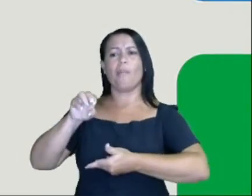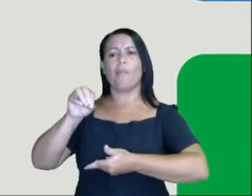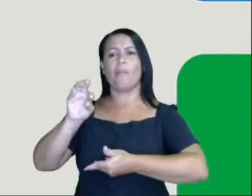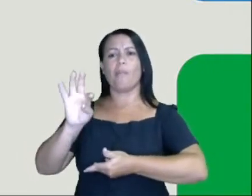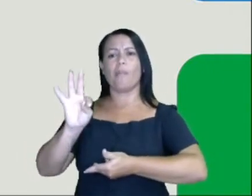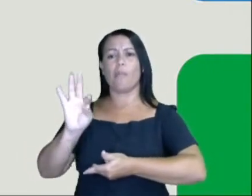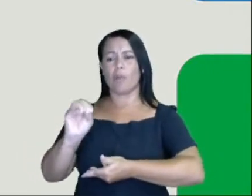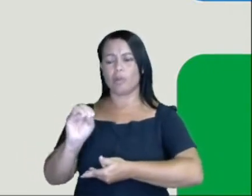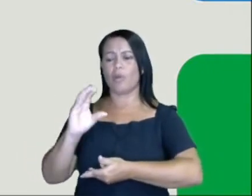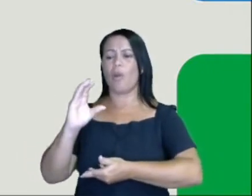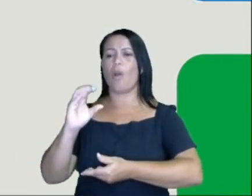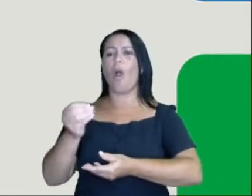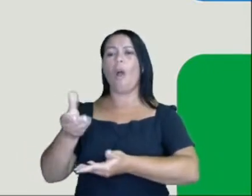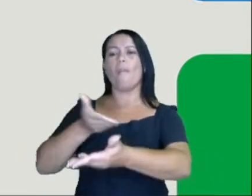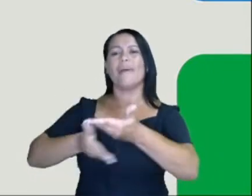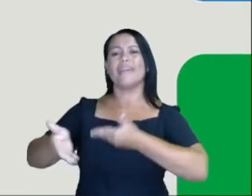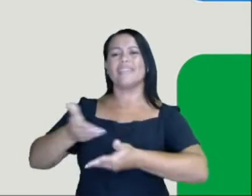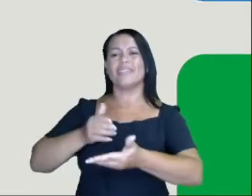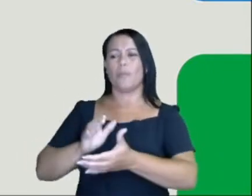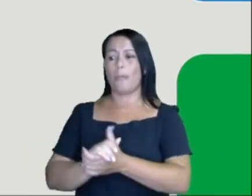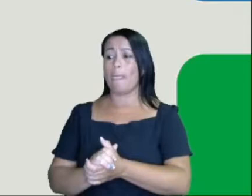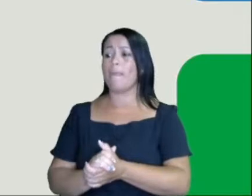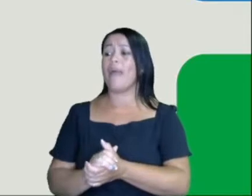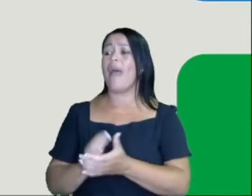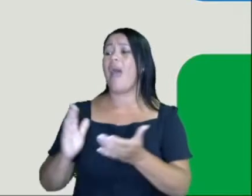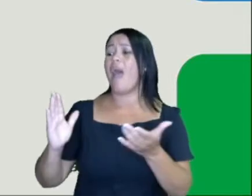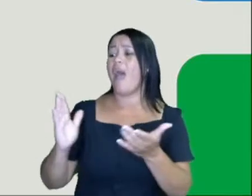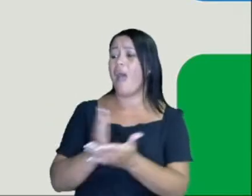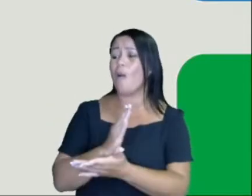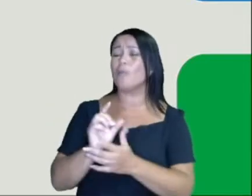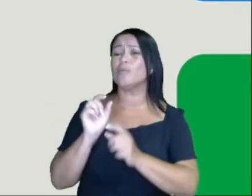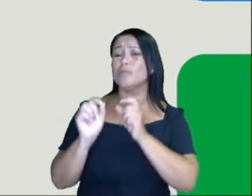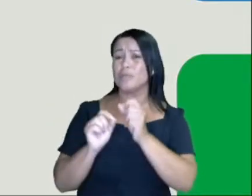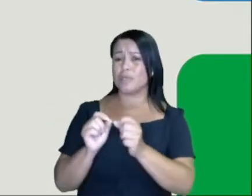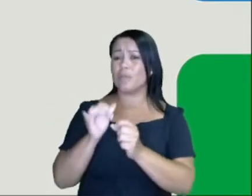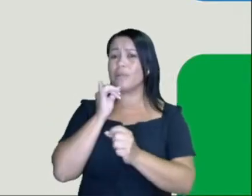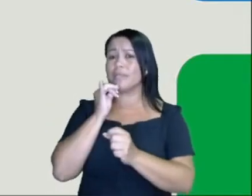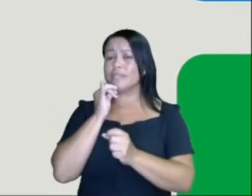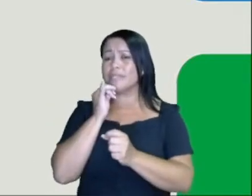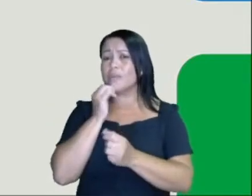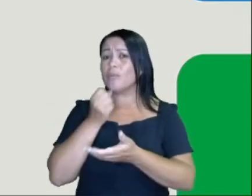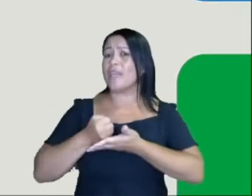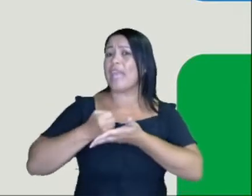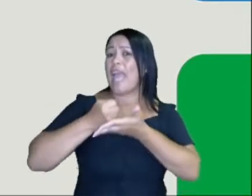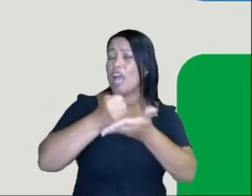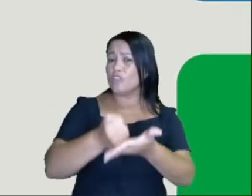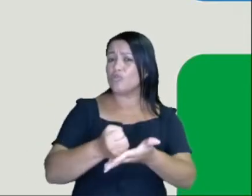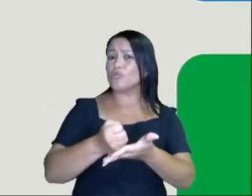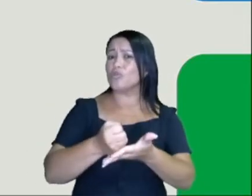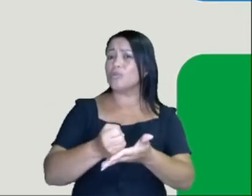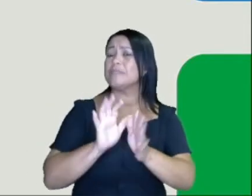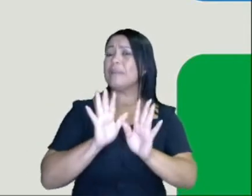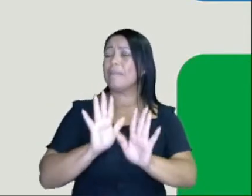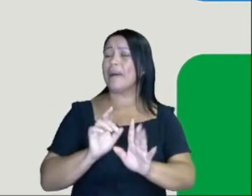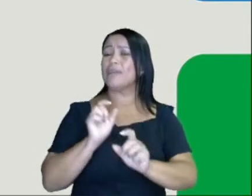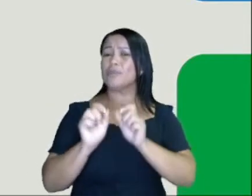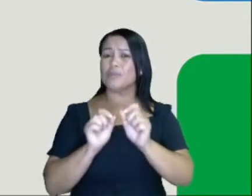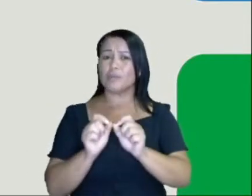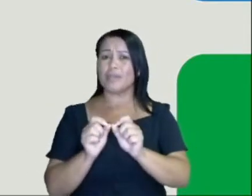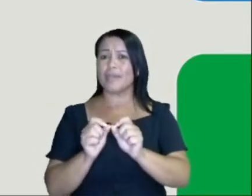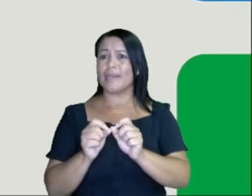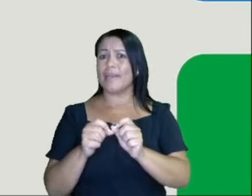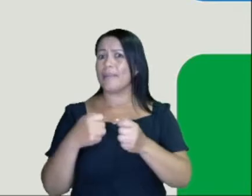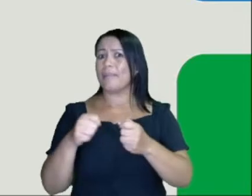Indivíduos que cooperam entre si, mas não são dependentes um do outro para sobreviver, como era na